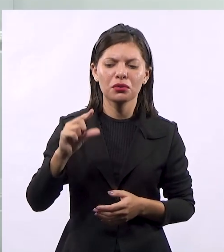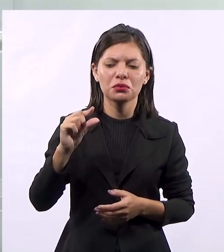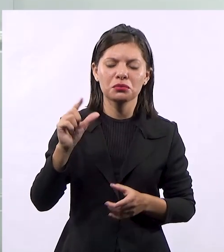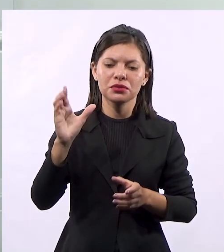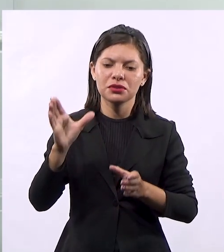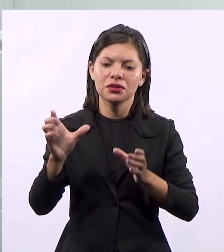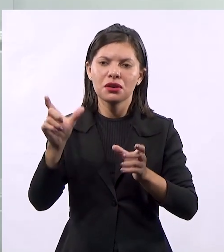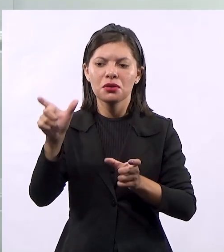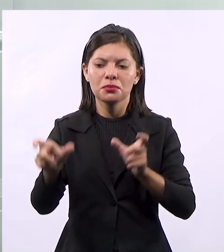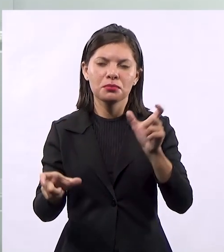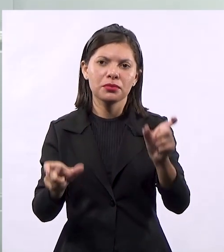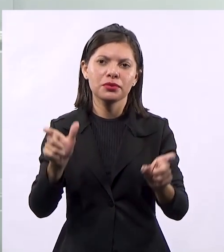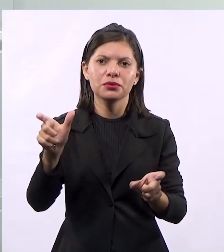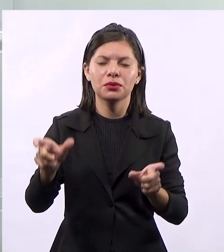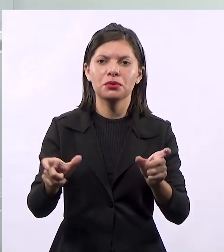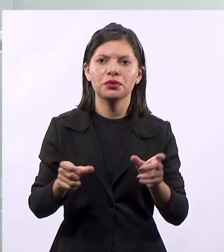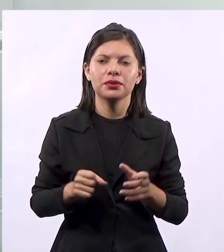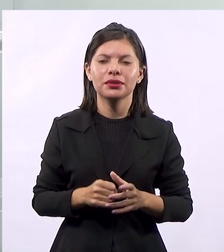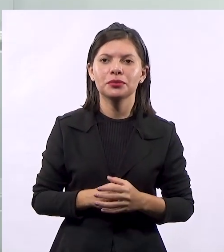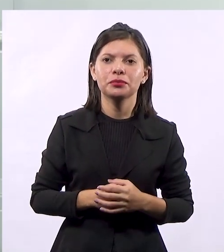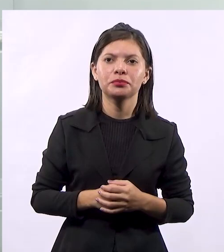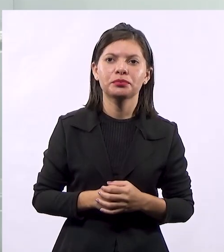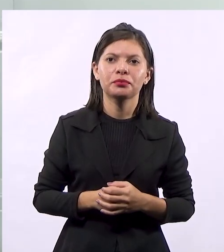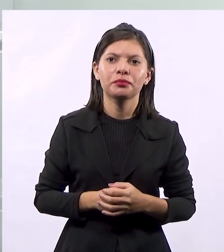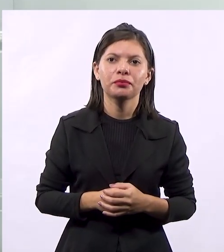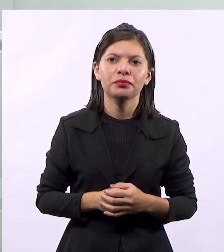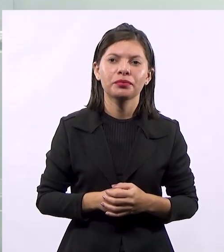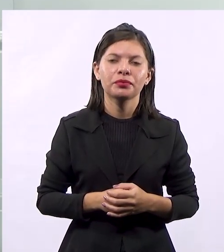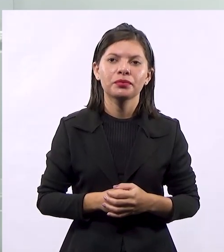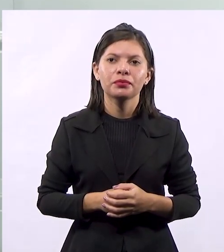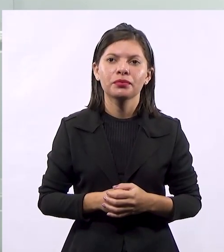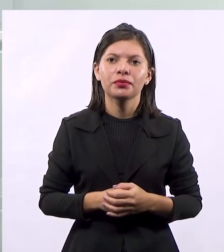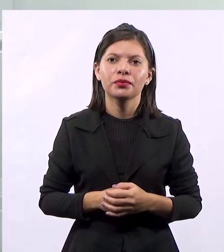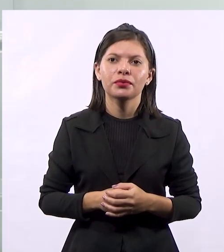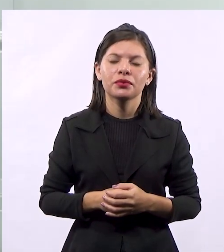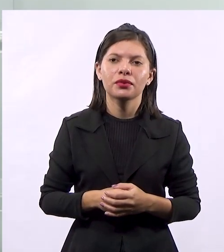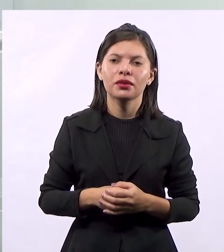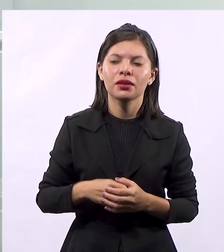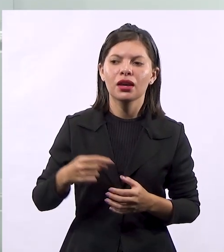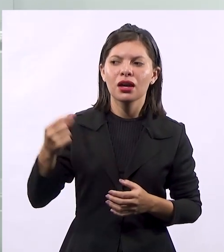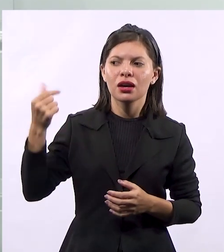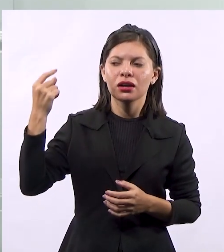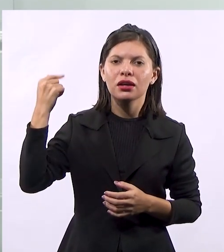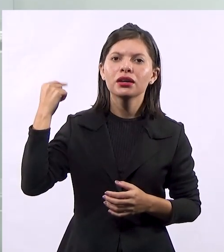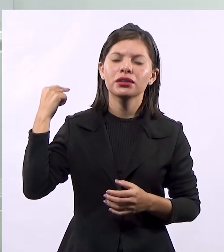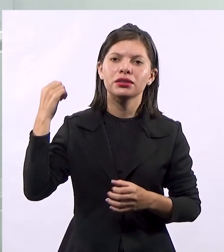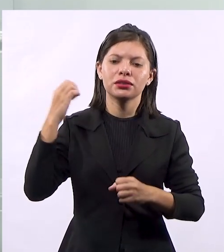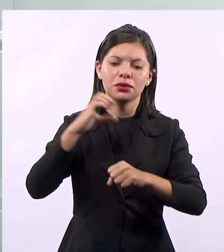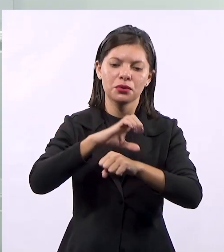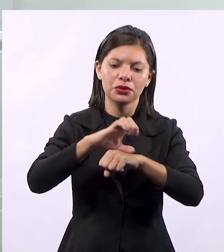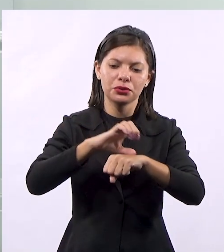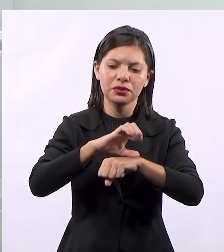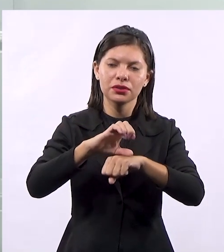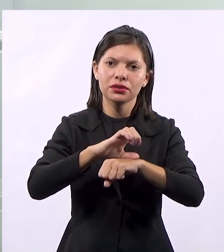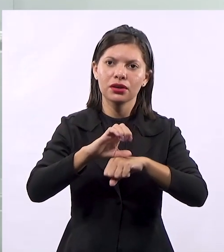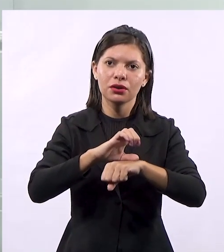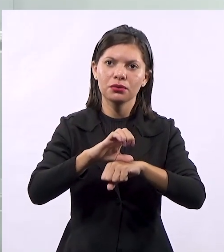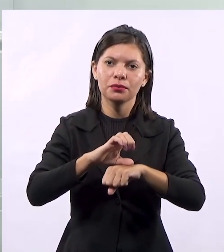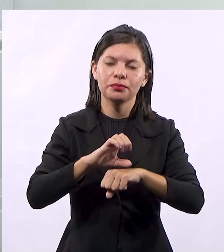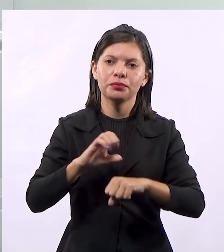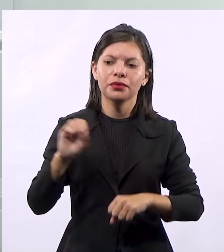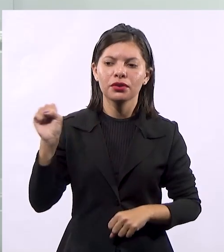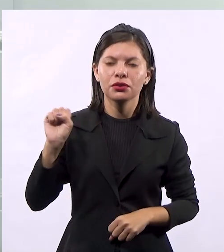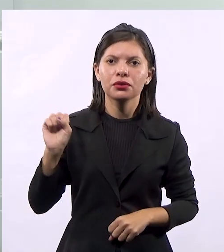antes de 1988, a gente vai ver a história aí um pouquinho da legislação, né? Nós temos